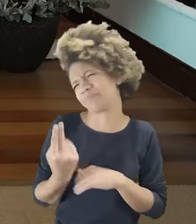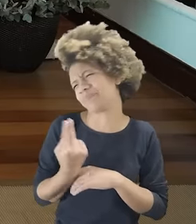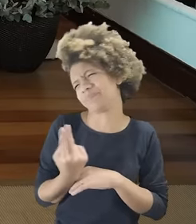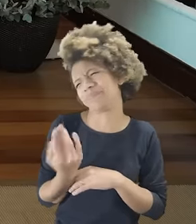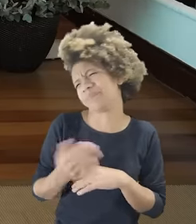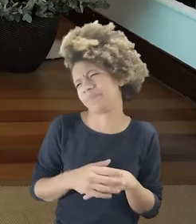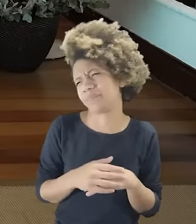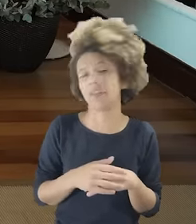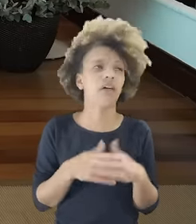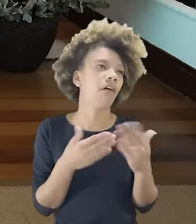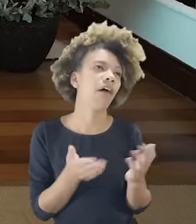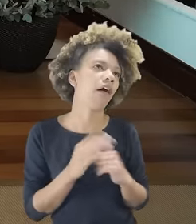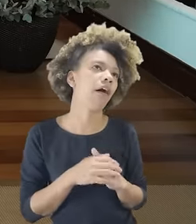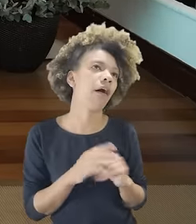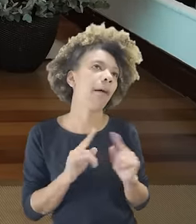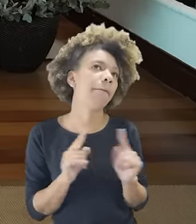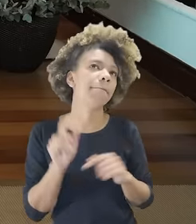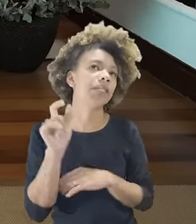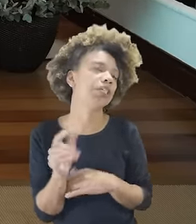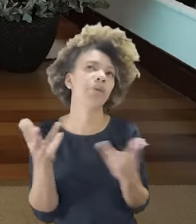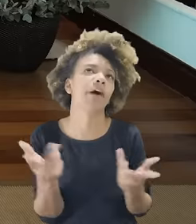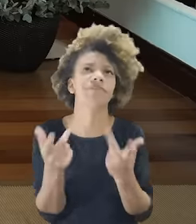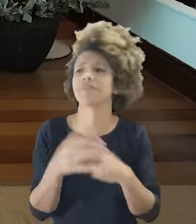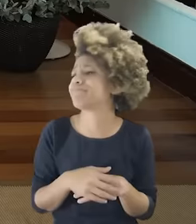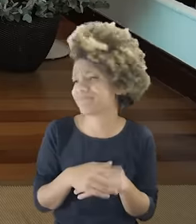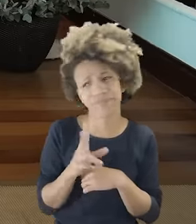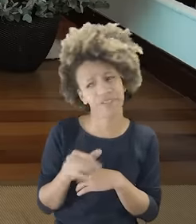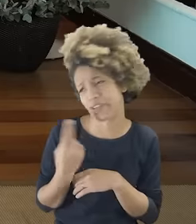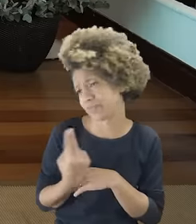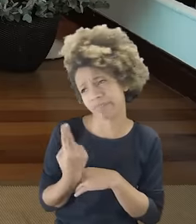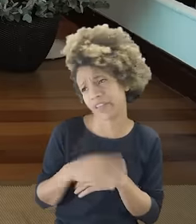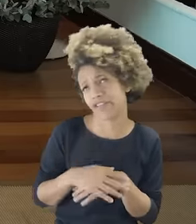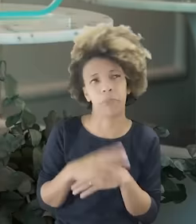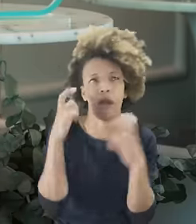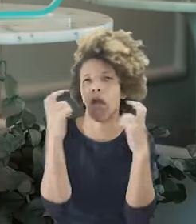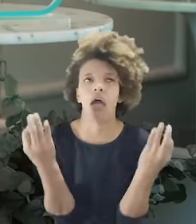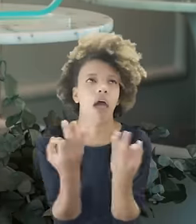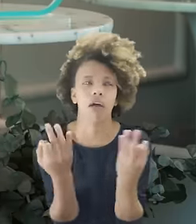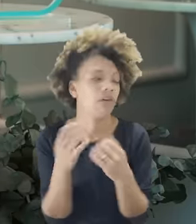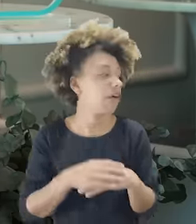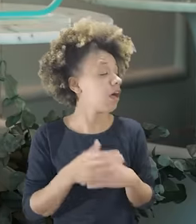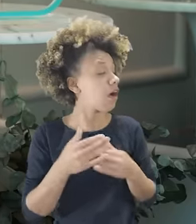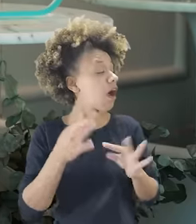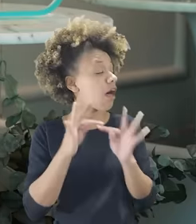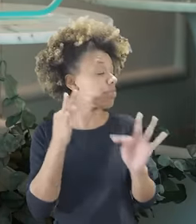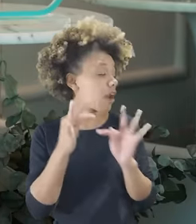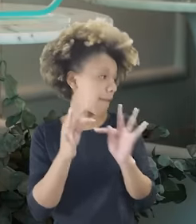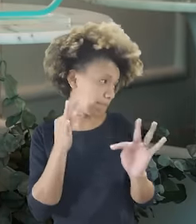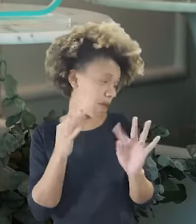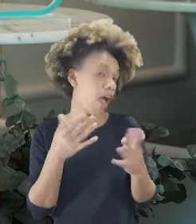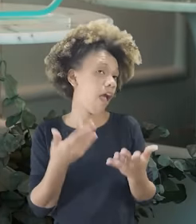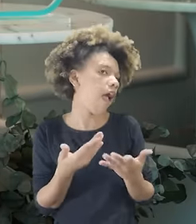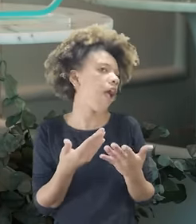então a pessoa assim ai seja extraordinário você não vai ser não tem como não tem como entendi a sua terapia é muito importante né